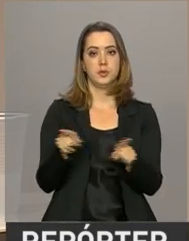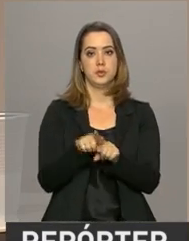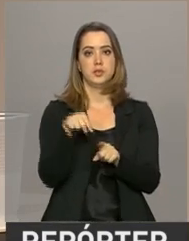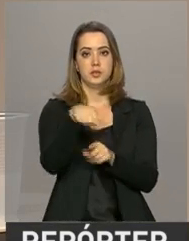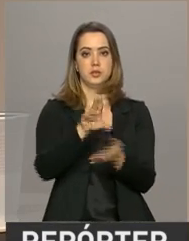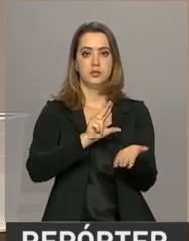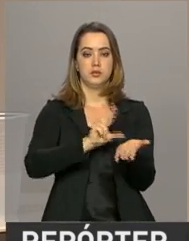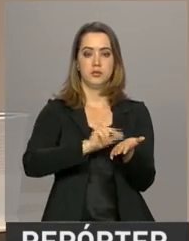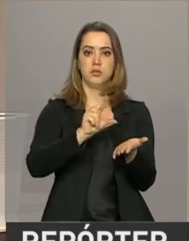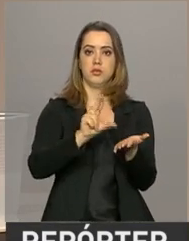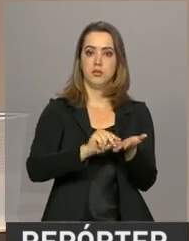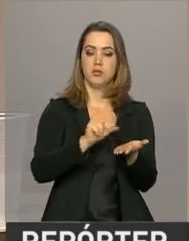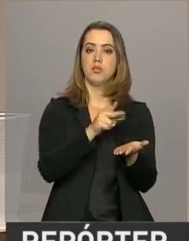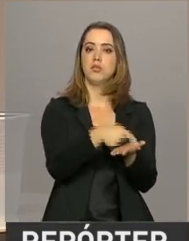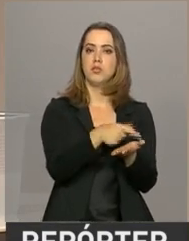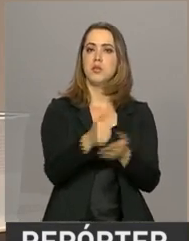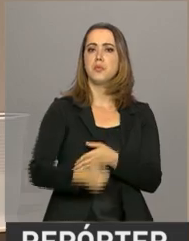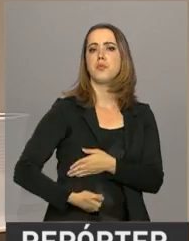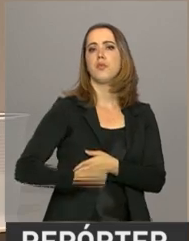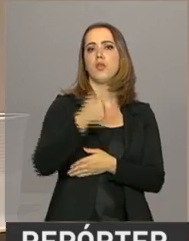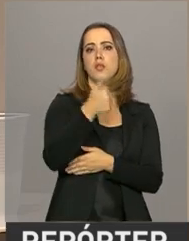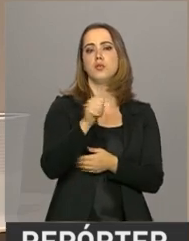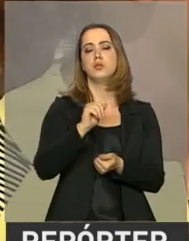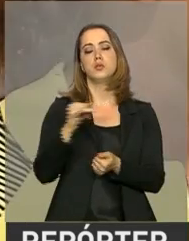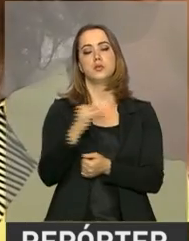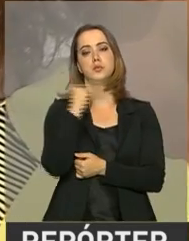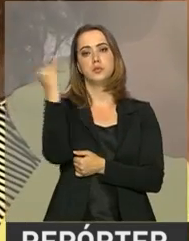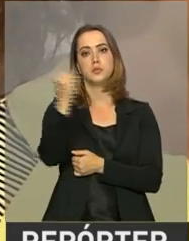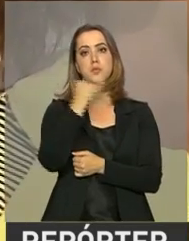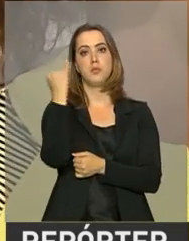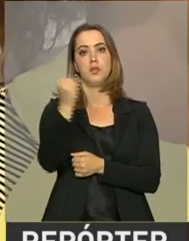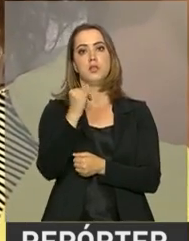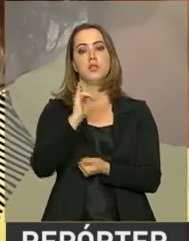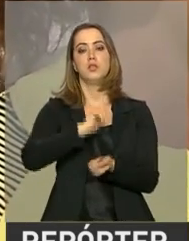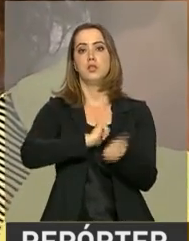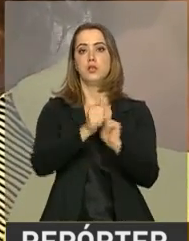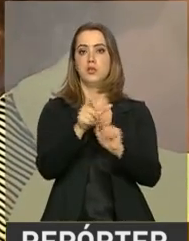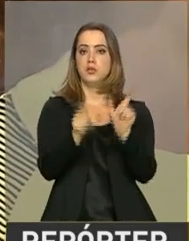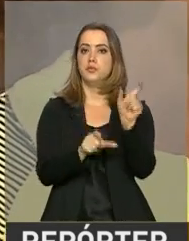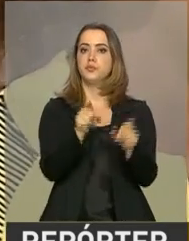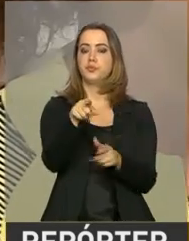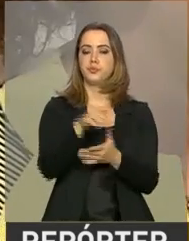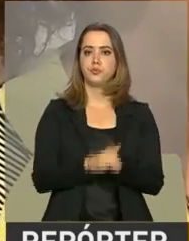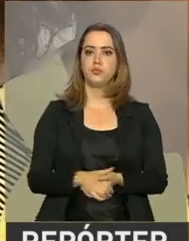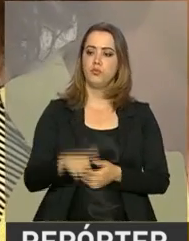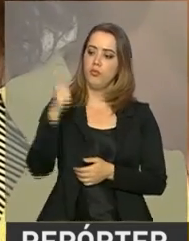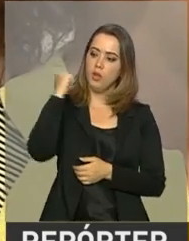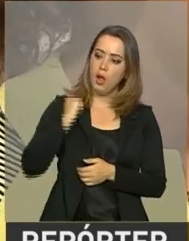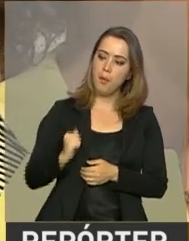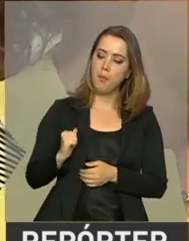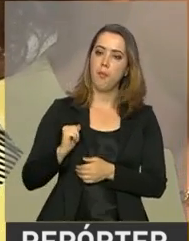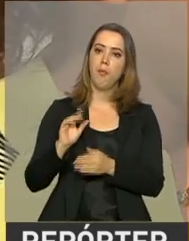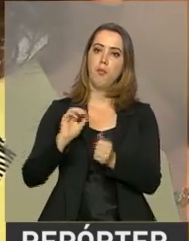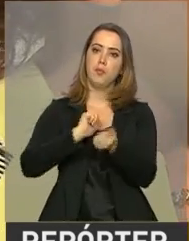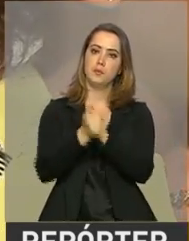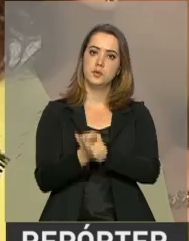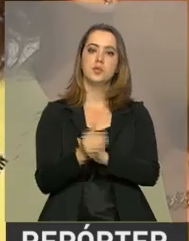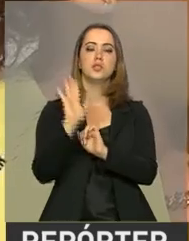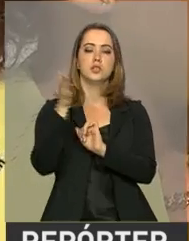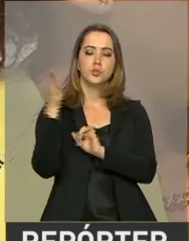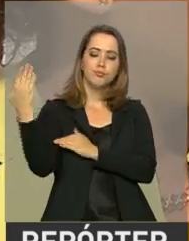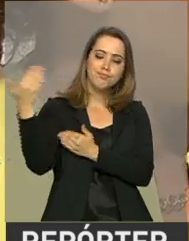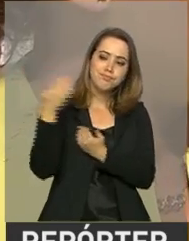diz que a ferramenta vai reforçar a importância do programa. A Bolsa já vem acompanhando a gente há muito tempo, né? Com certeza